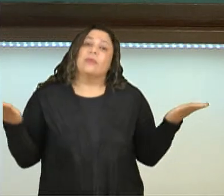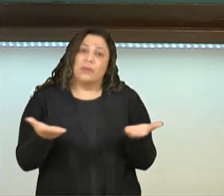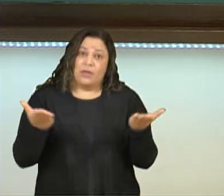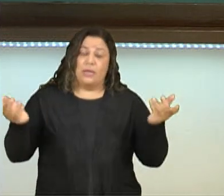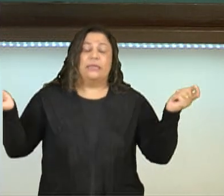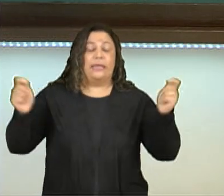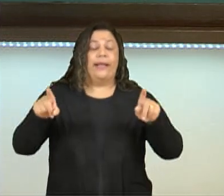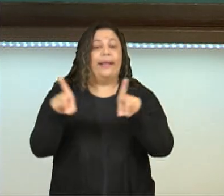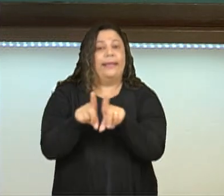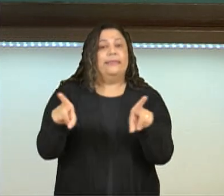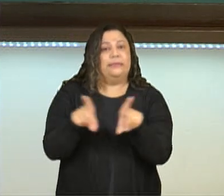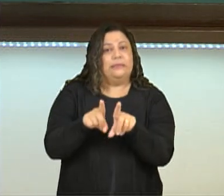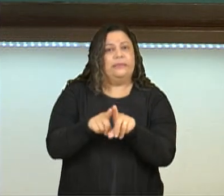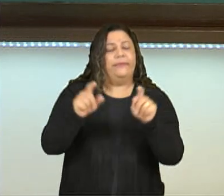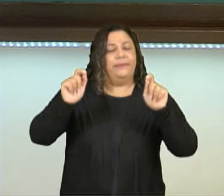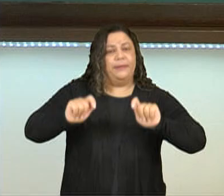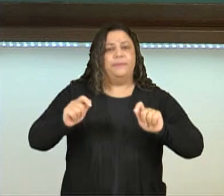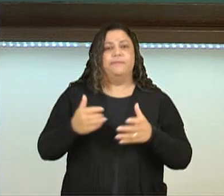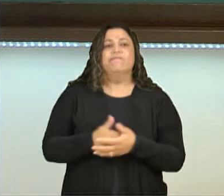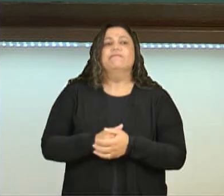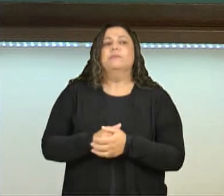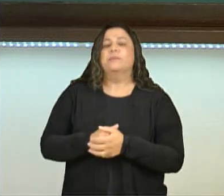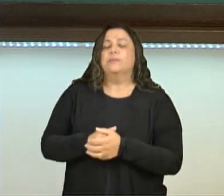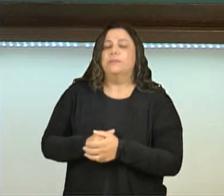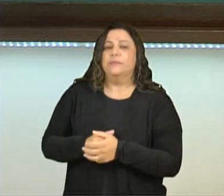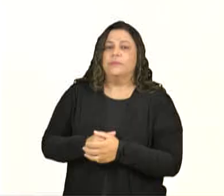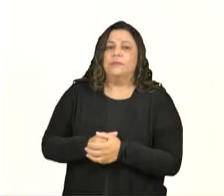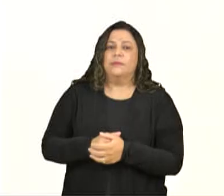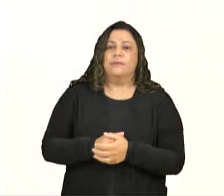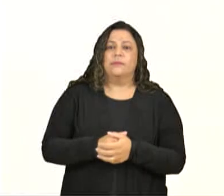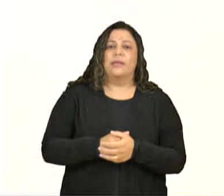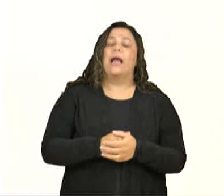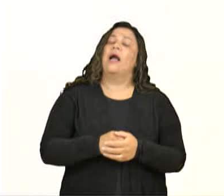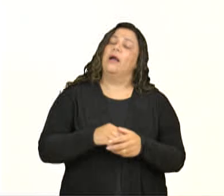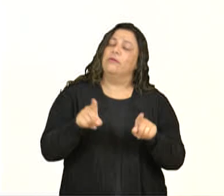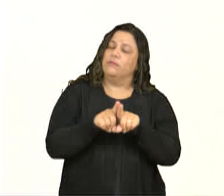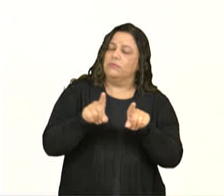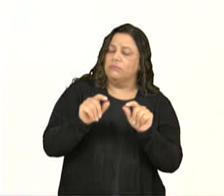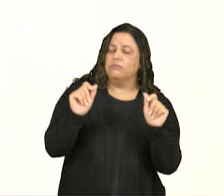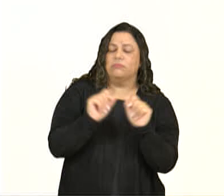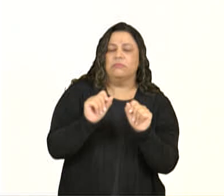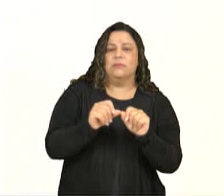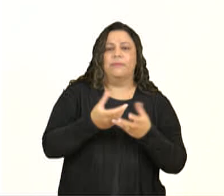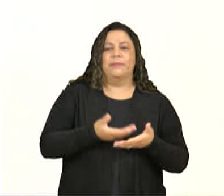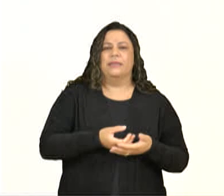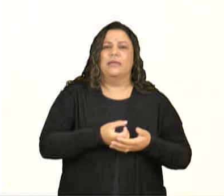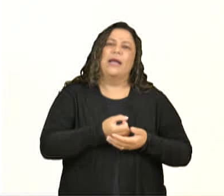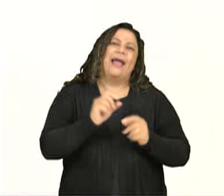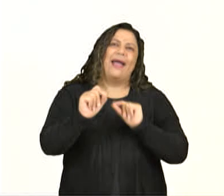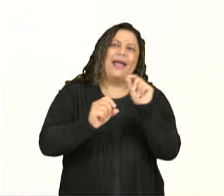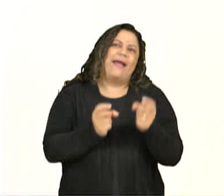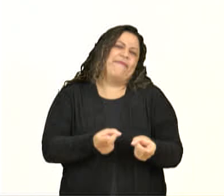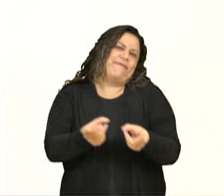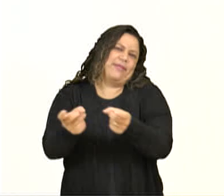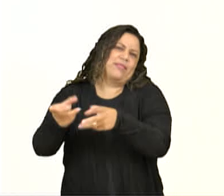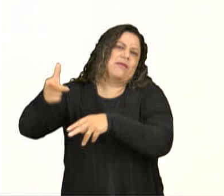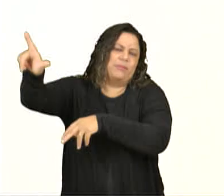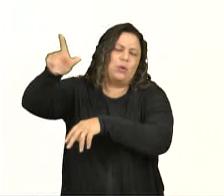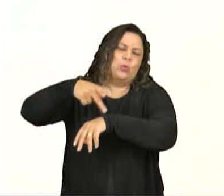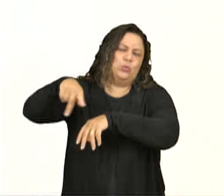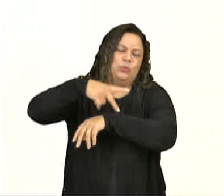sentido, também devemos puxar que fazemos a exportação de farelos, minérios de ferro,